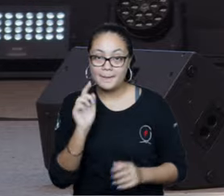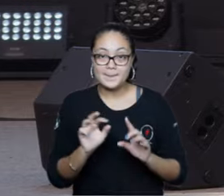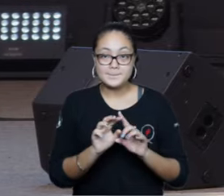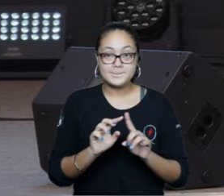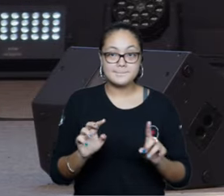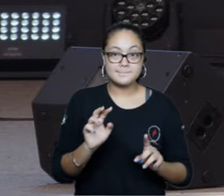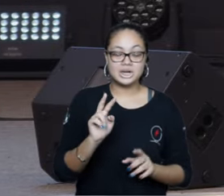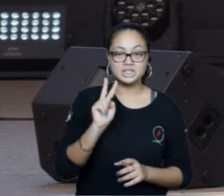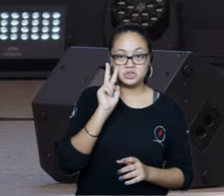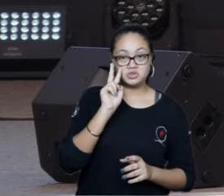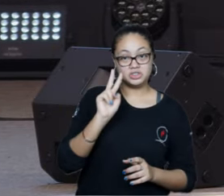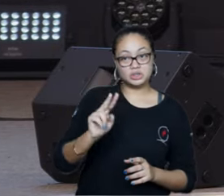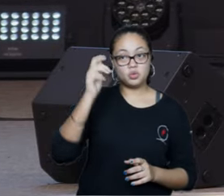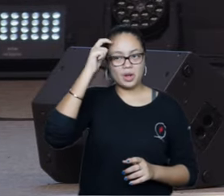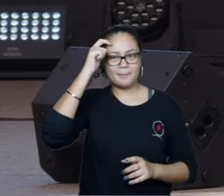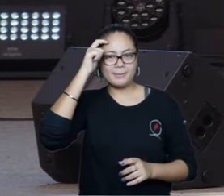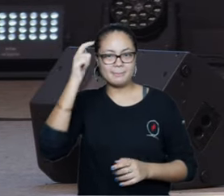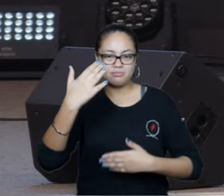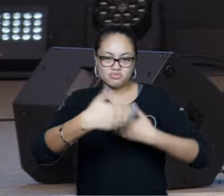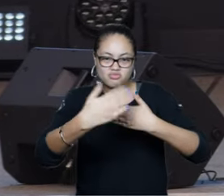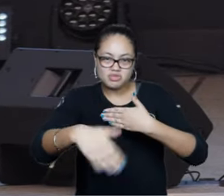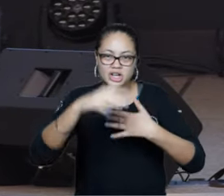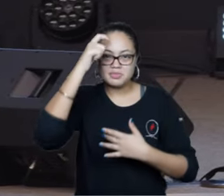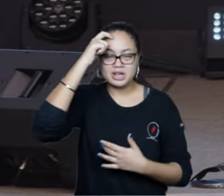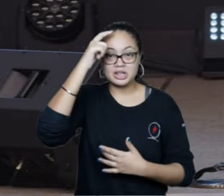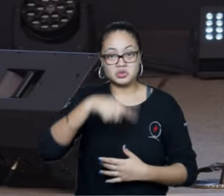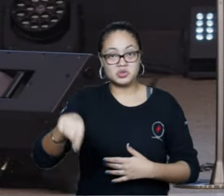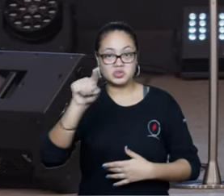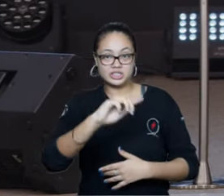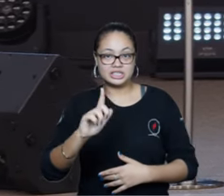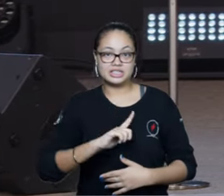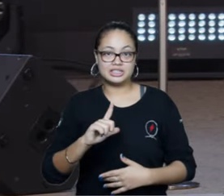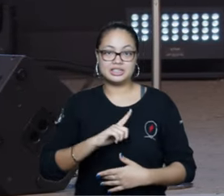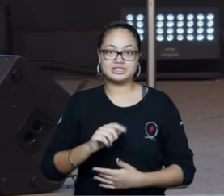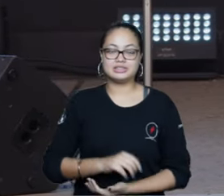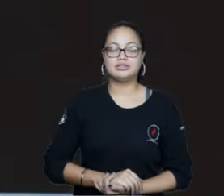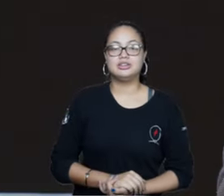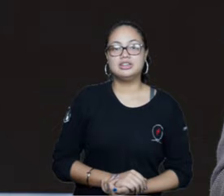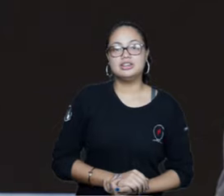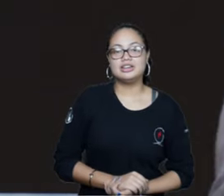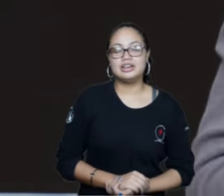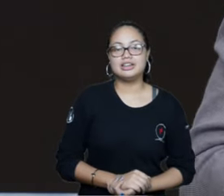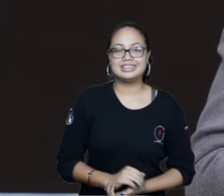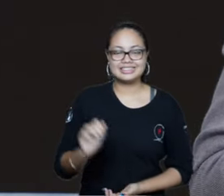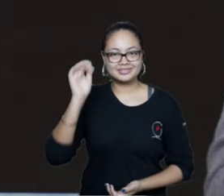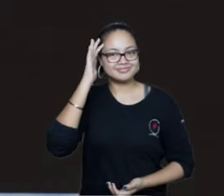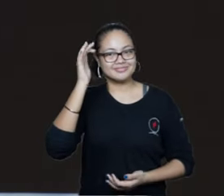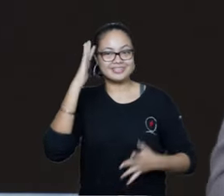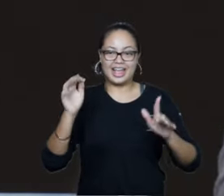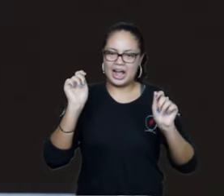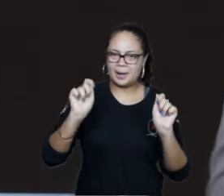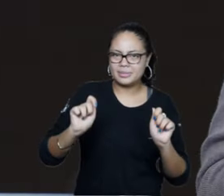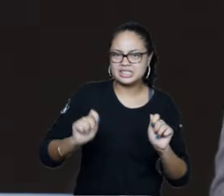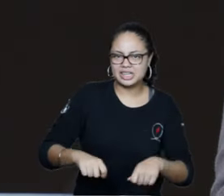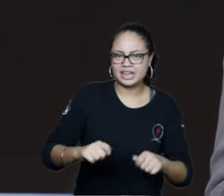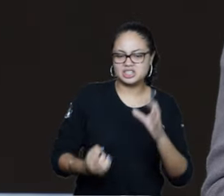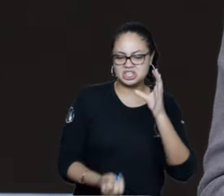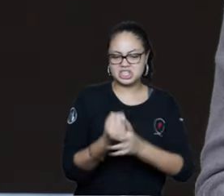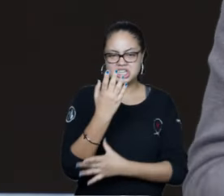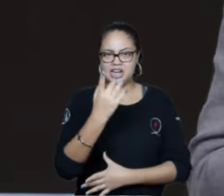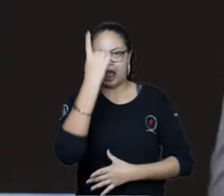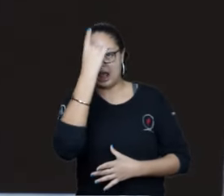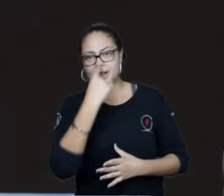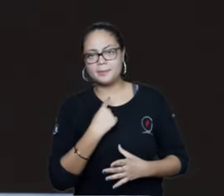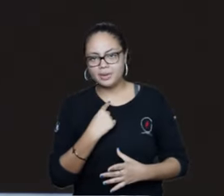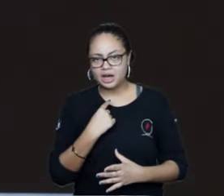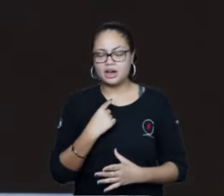com a mente num processo mental que você tem chamado imaginação a capacidade de criar imagens